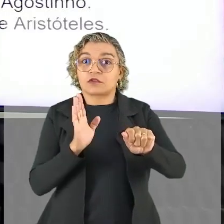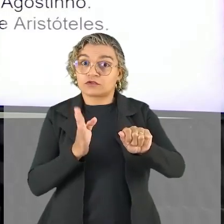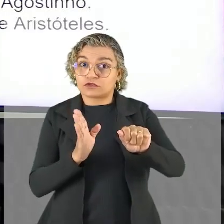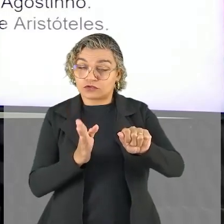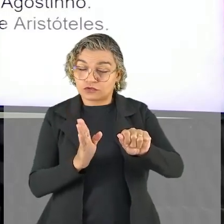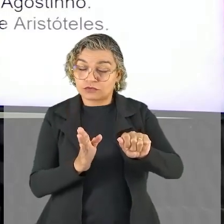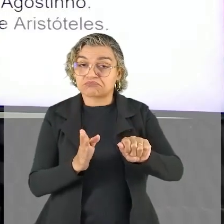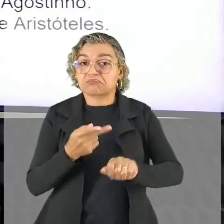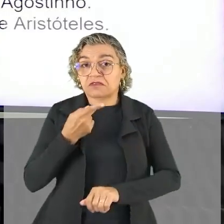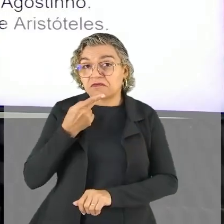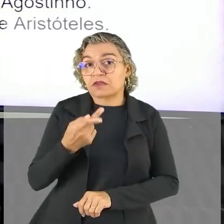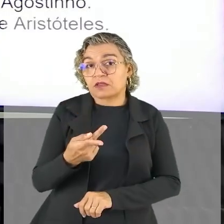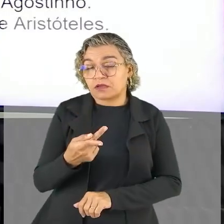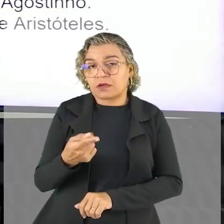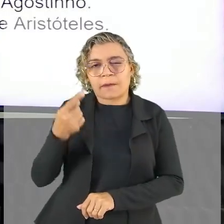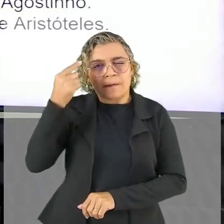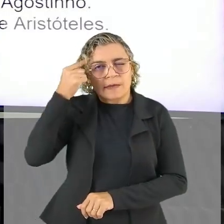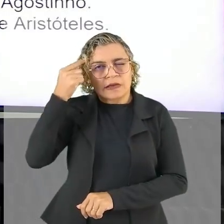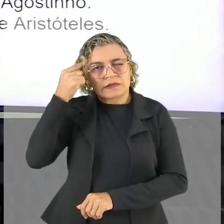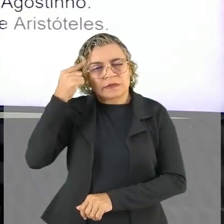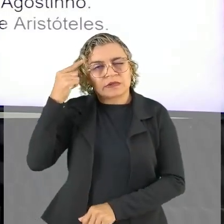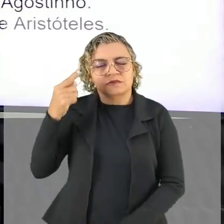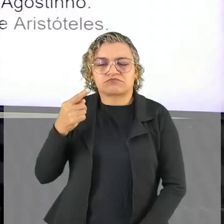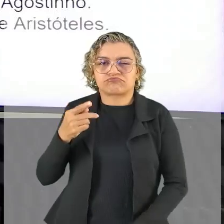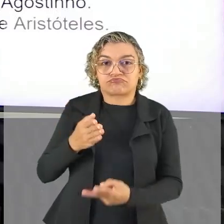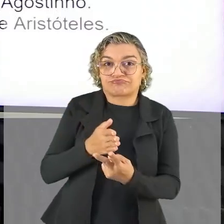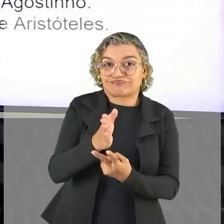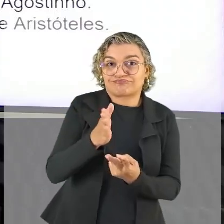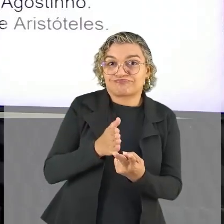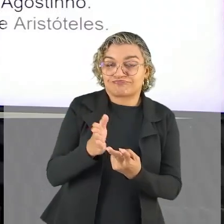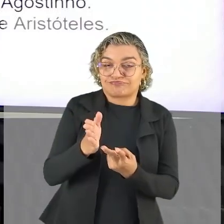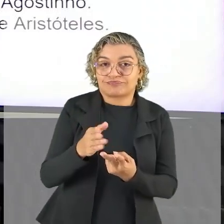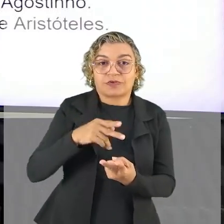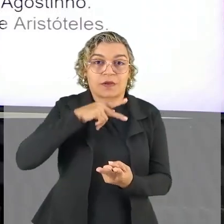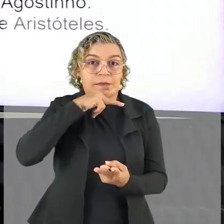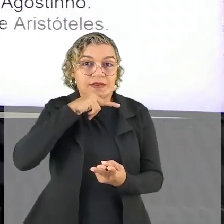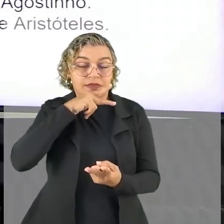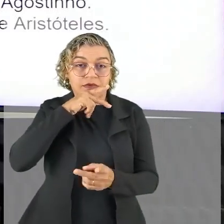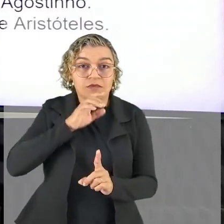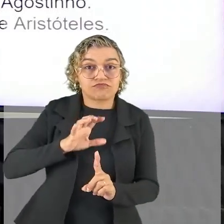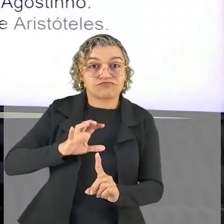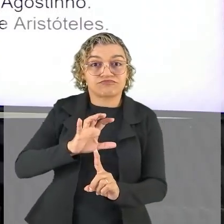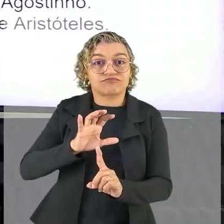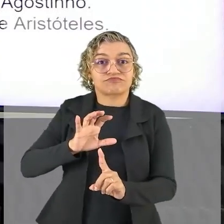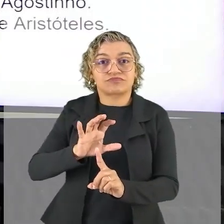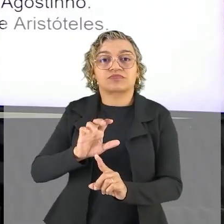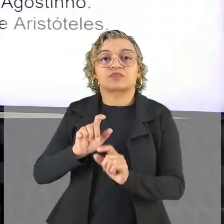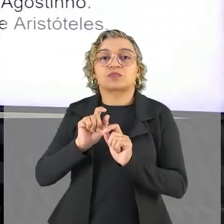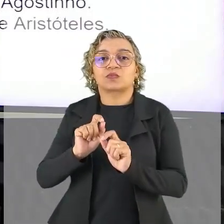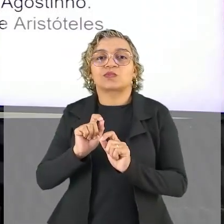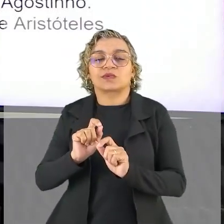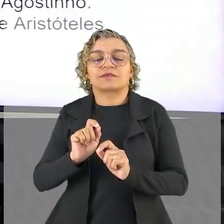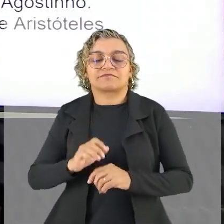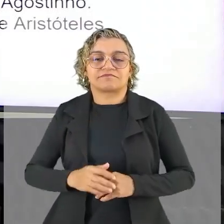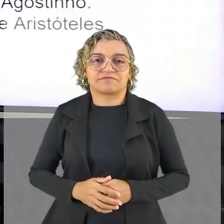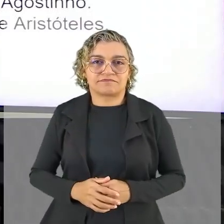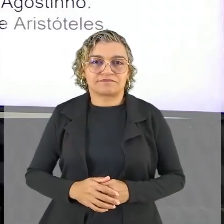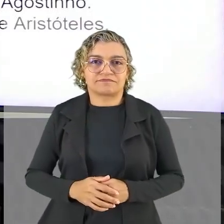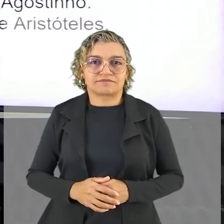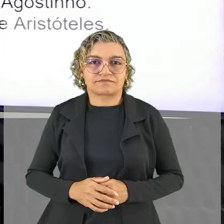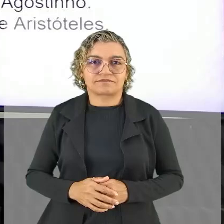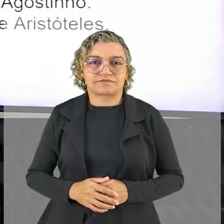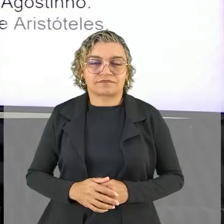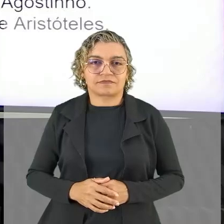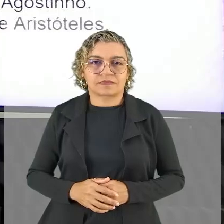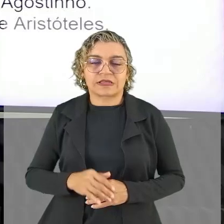falar, né? O pensamento idealista do Platão, ele vai influenciar a configuração da filosofia do